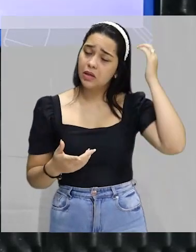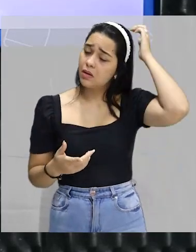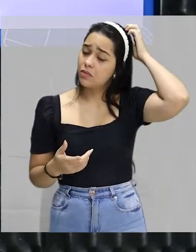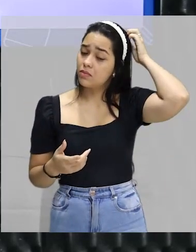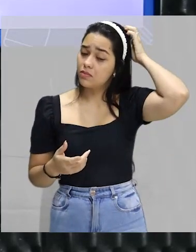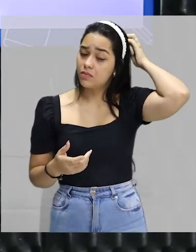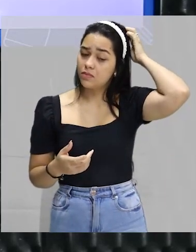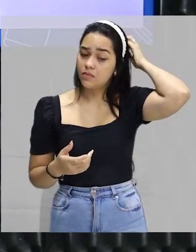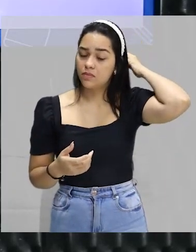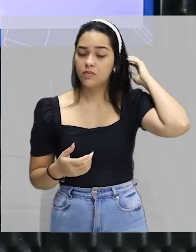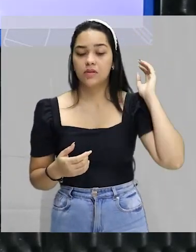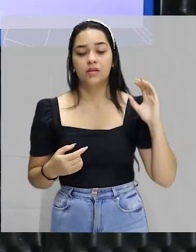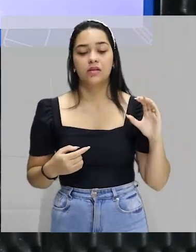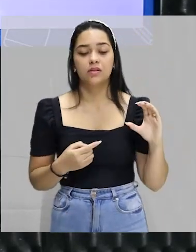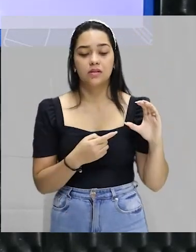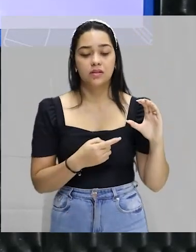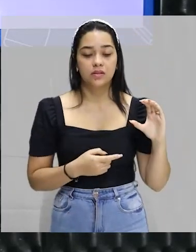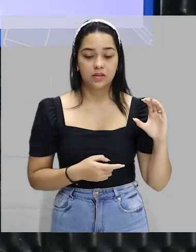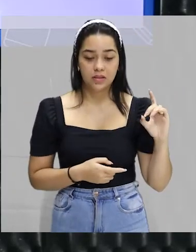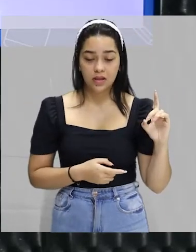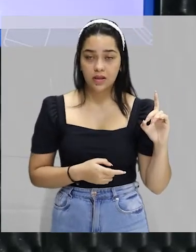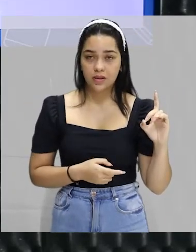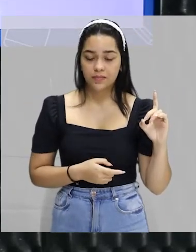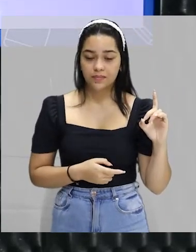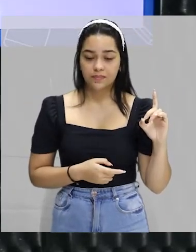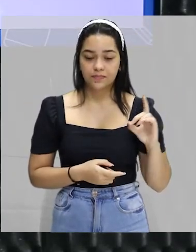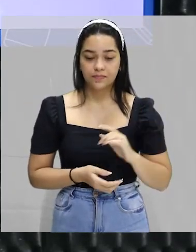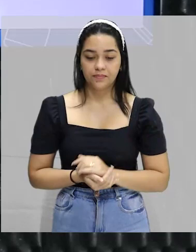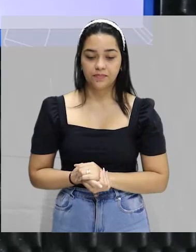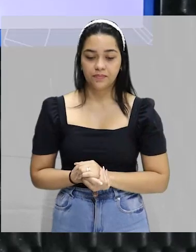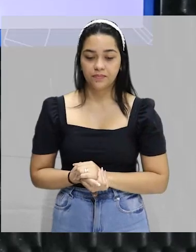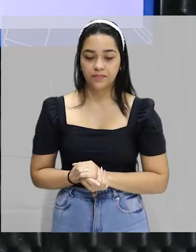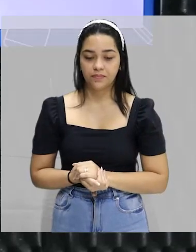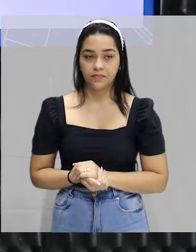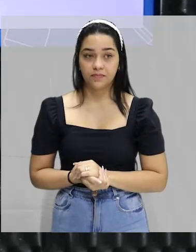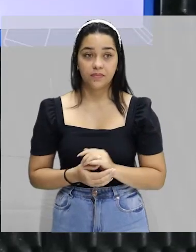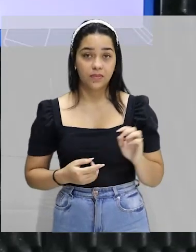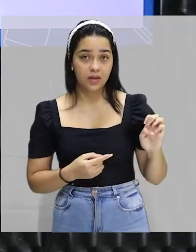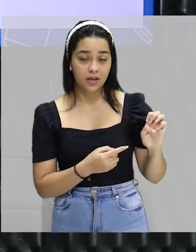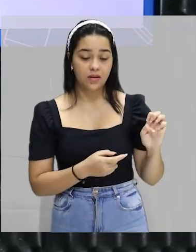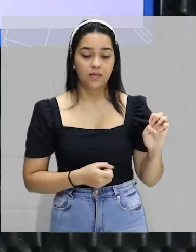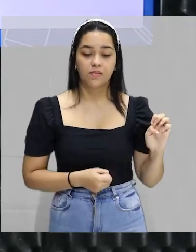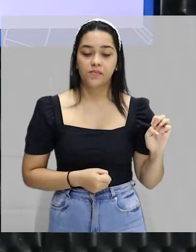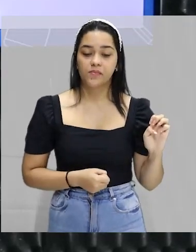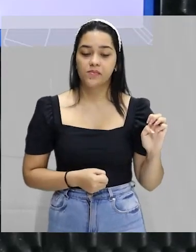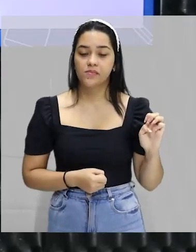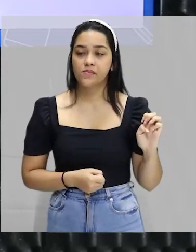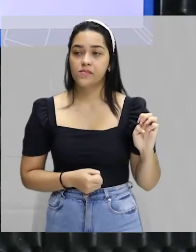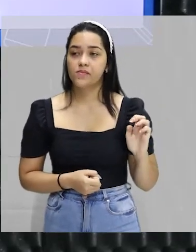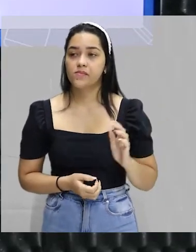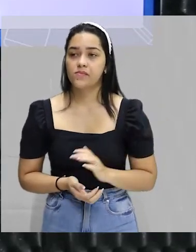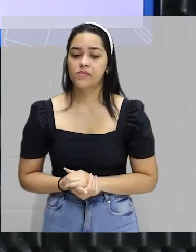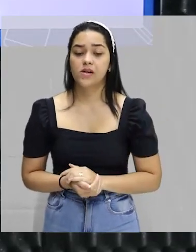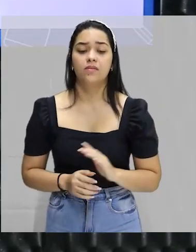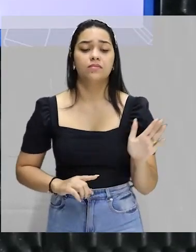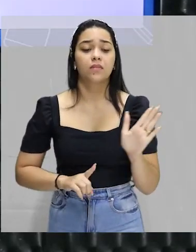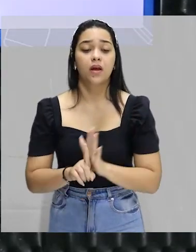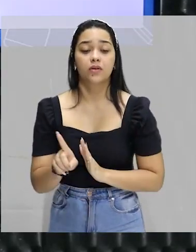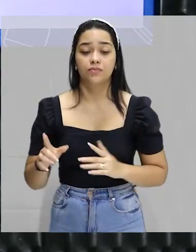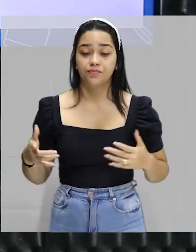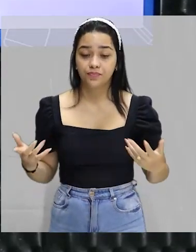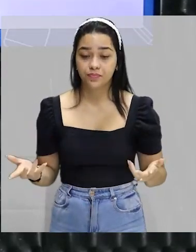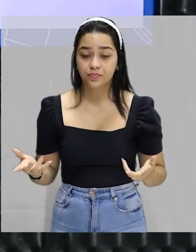ser. Tudo foi levado pela correnteza. E o livro foi lido pelo aluno. A pergunta